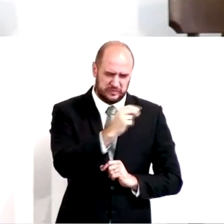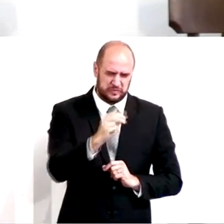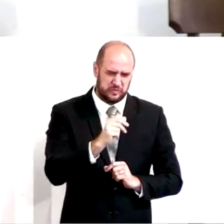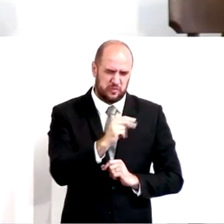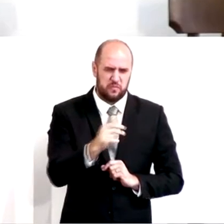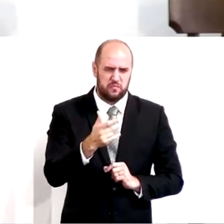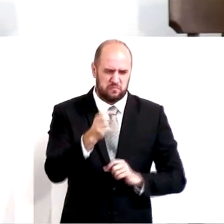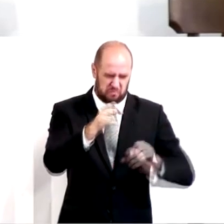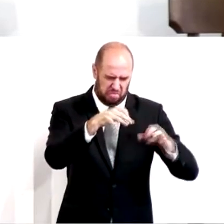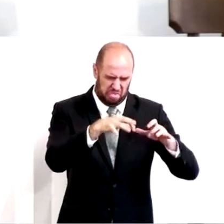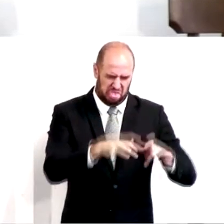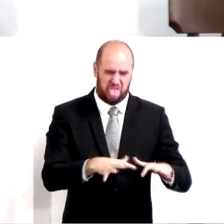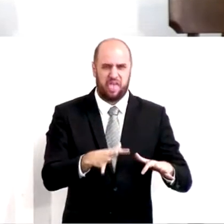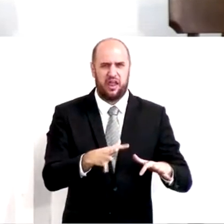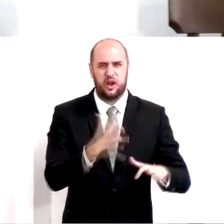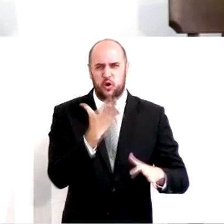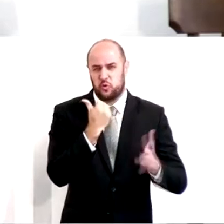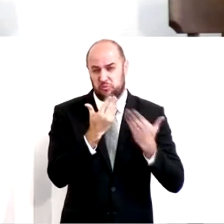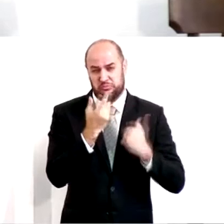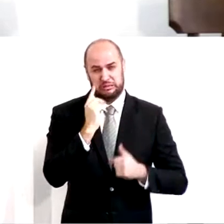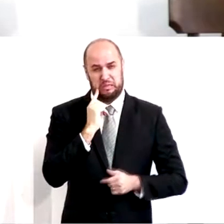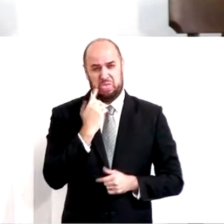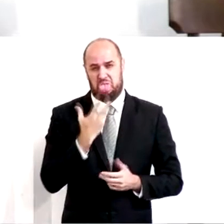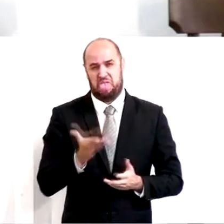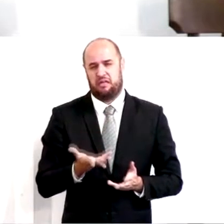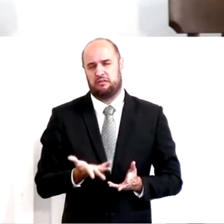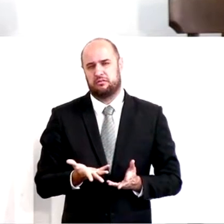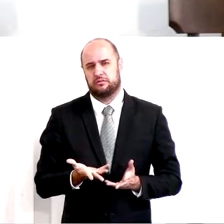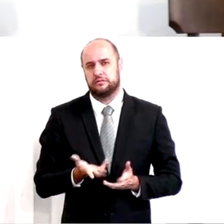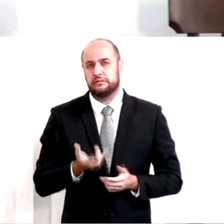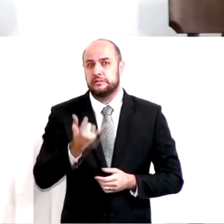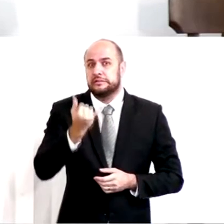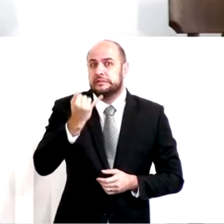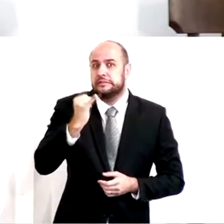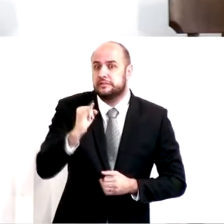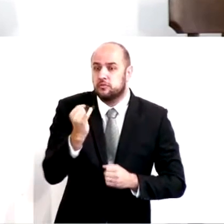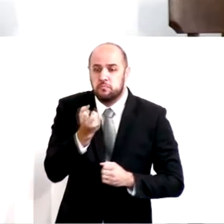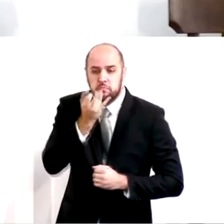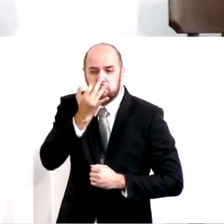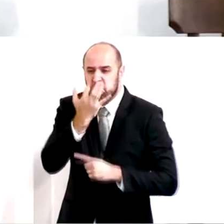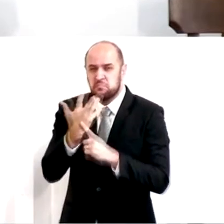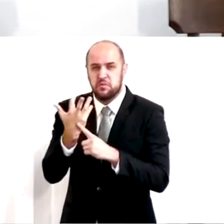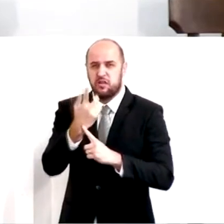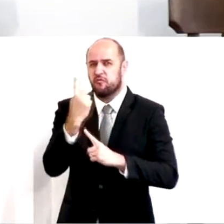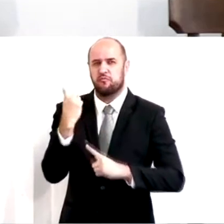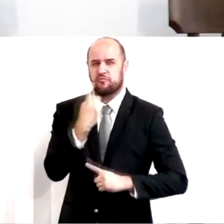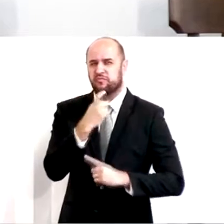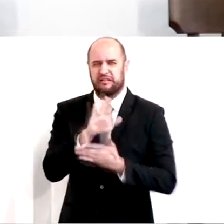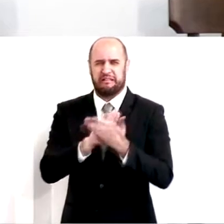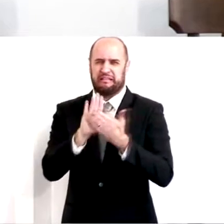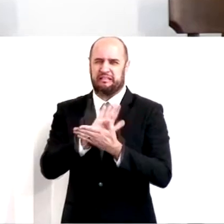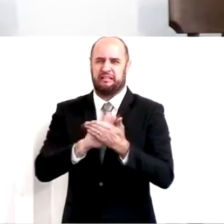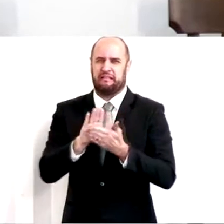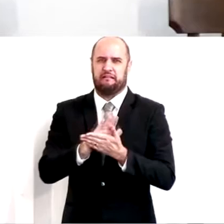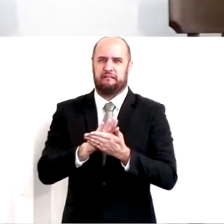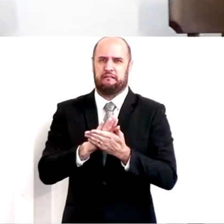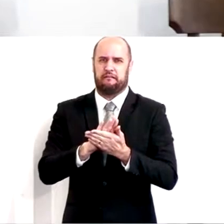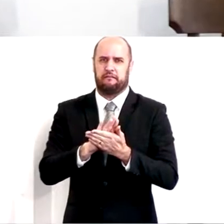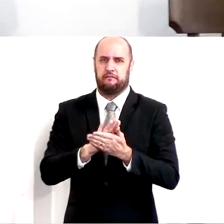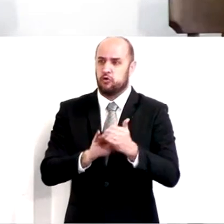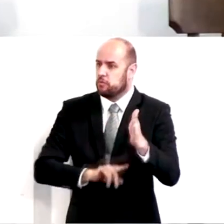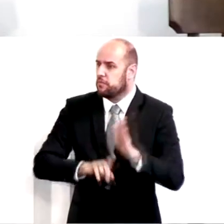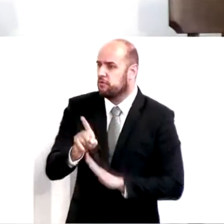o perfume não perfumar, em algum momento alguém vai se perguntar, quem tirou o perfume da